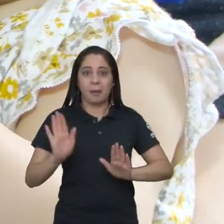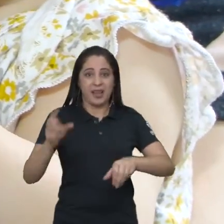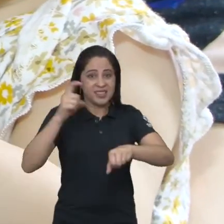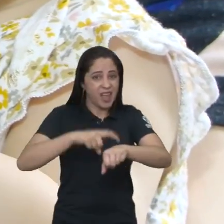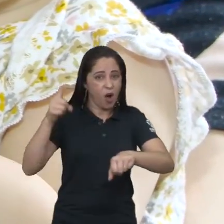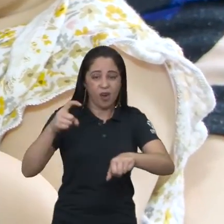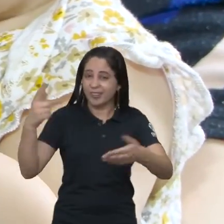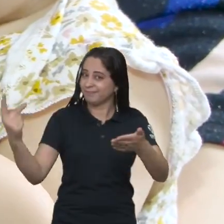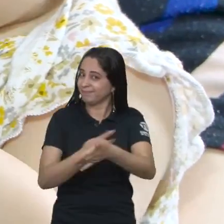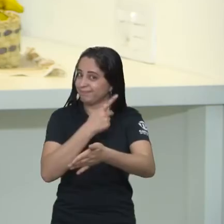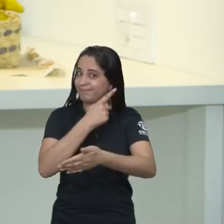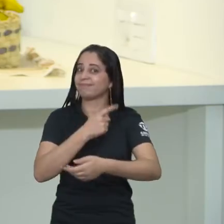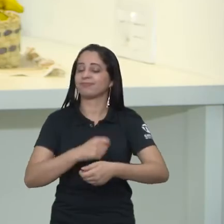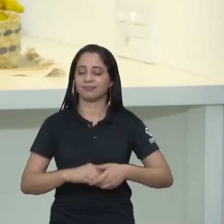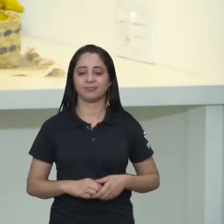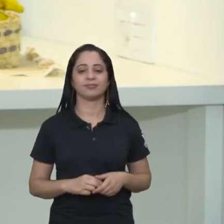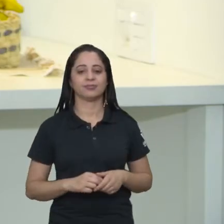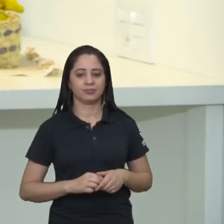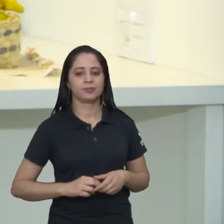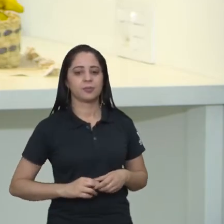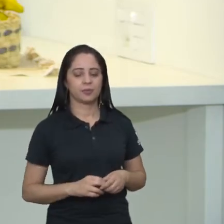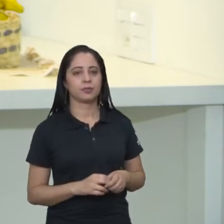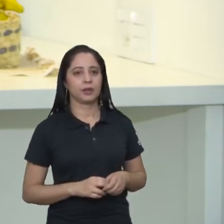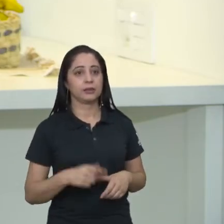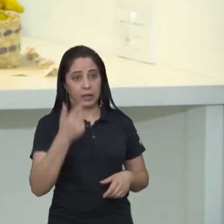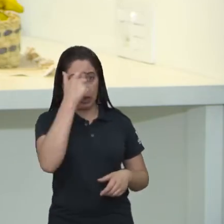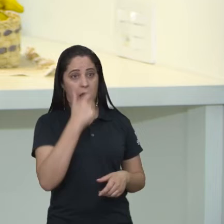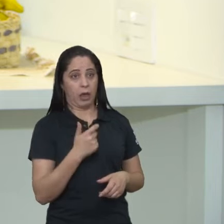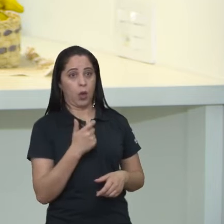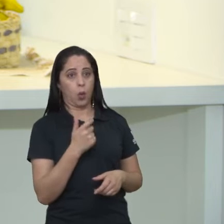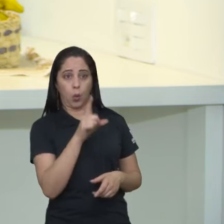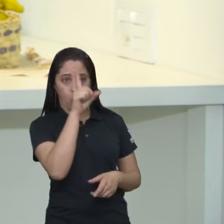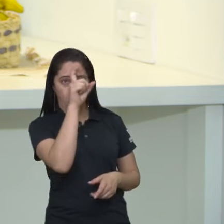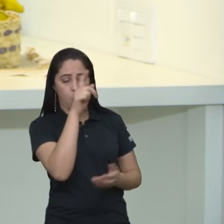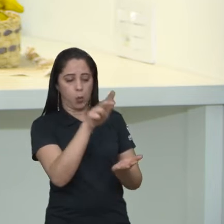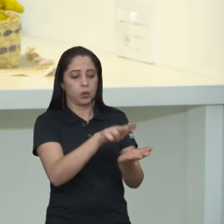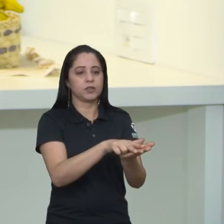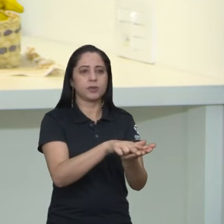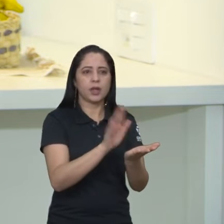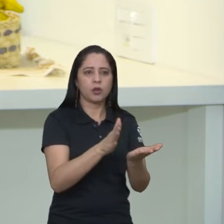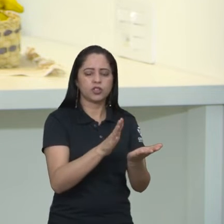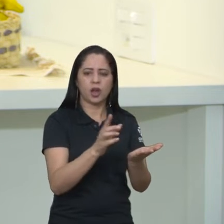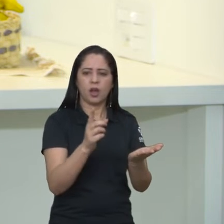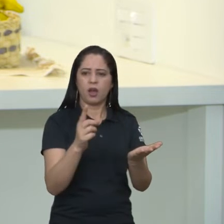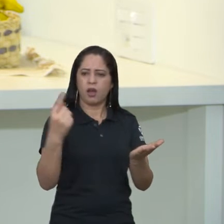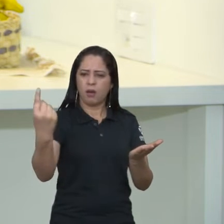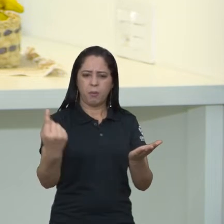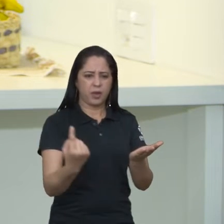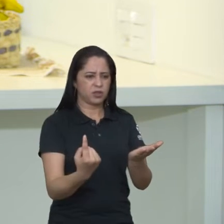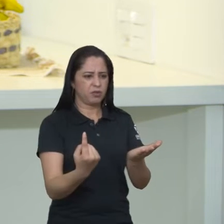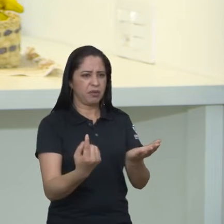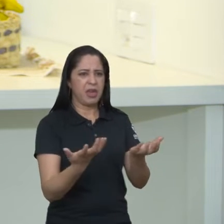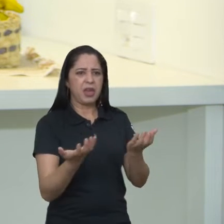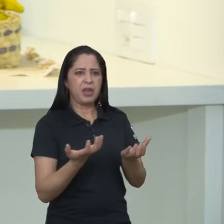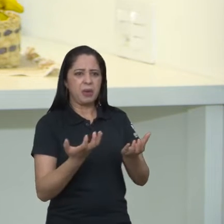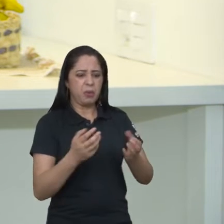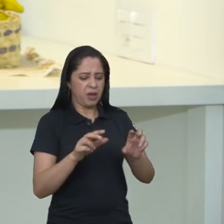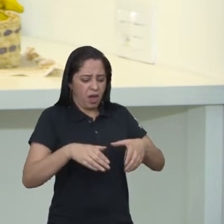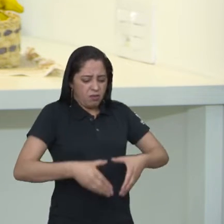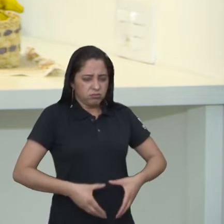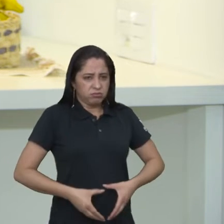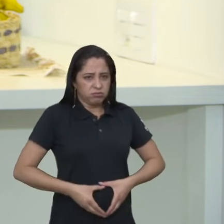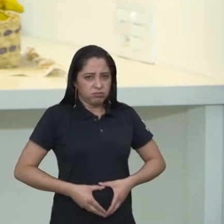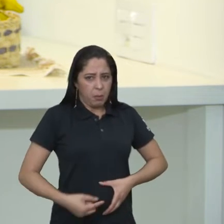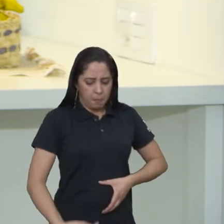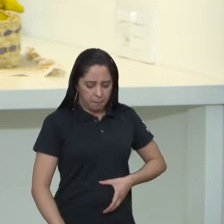foi como ela planejou. Uma hora que eu tinha internado e ele queria estourar minha bolsa. E eu falei